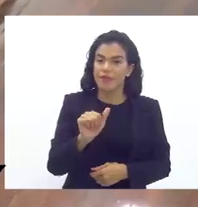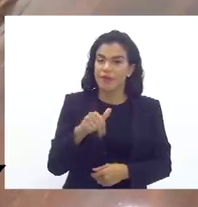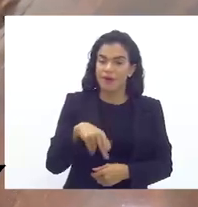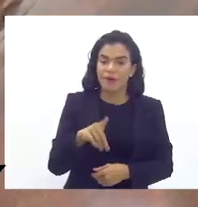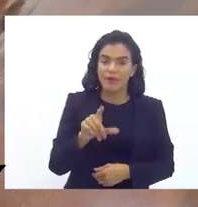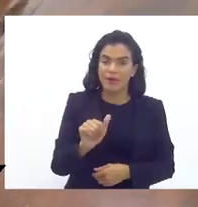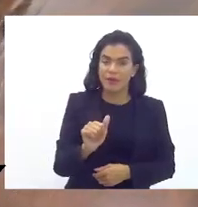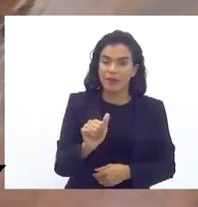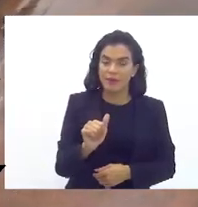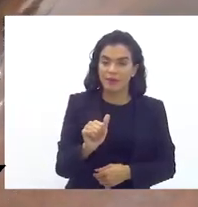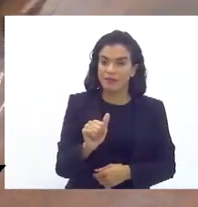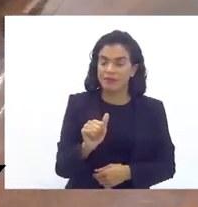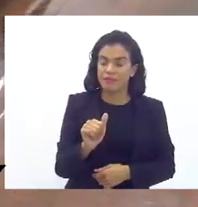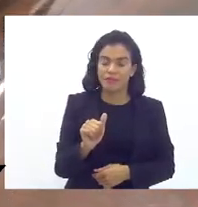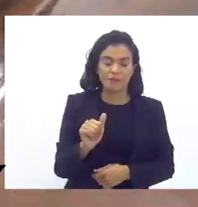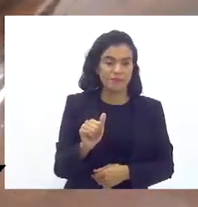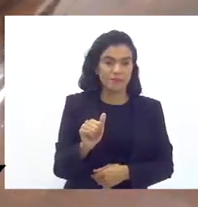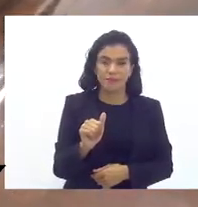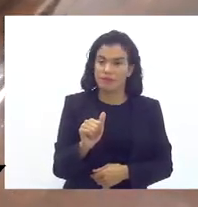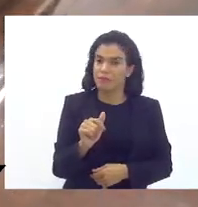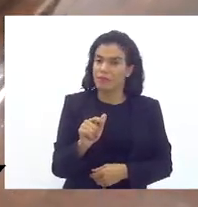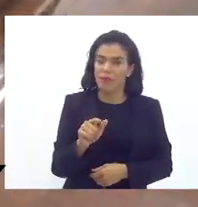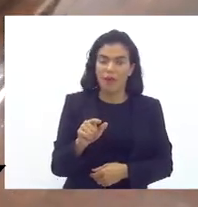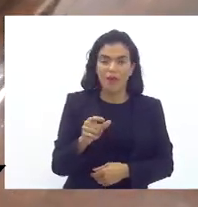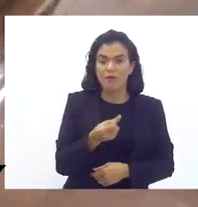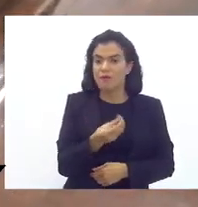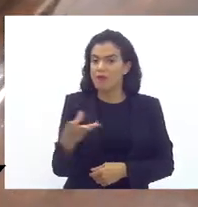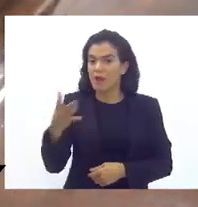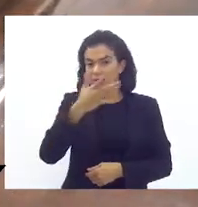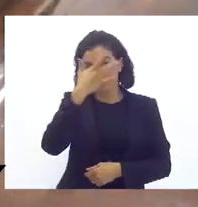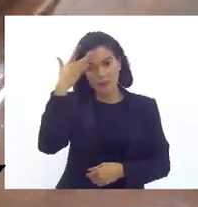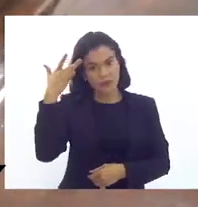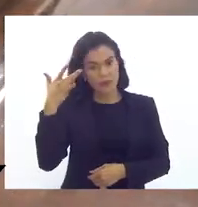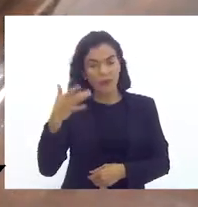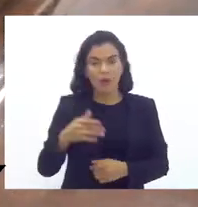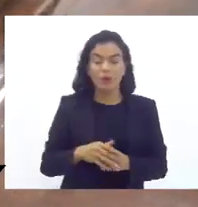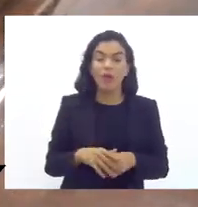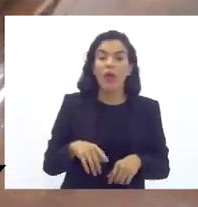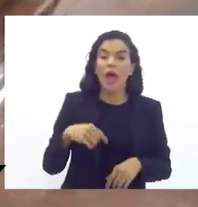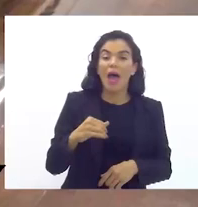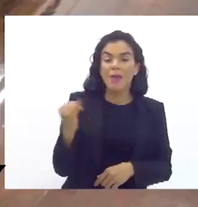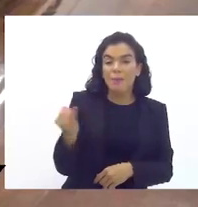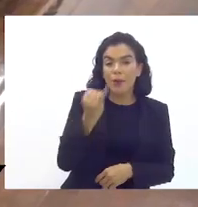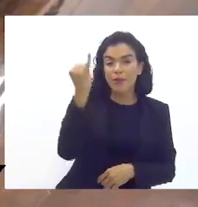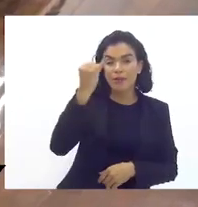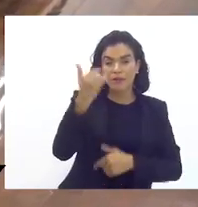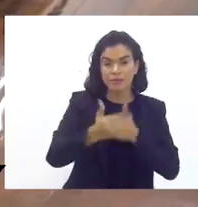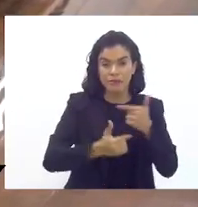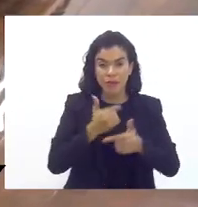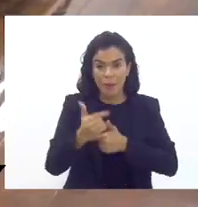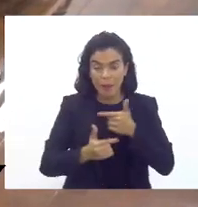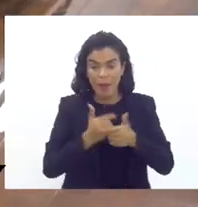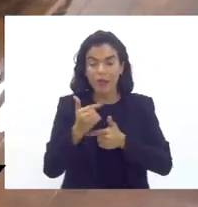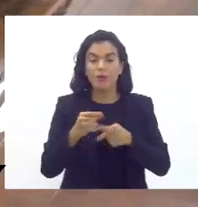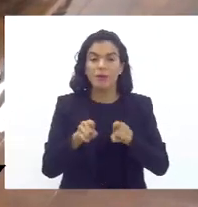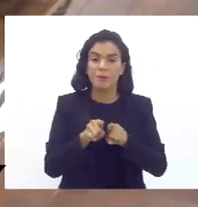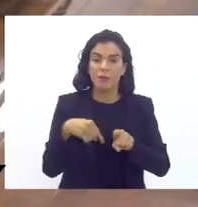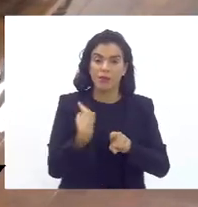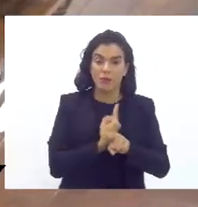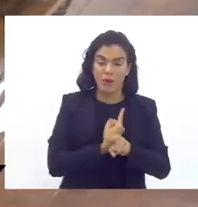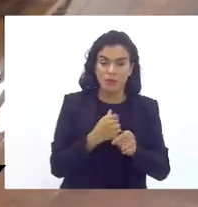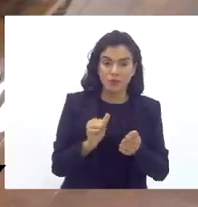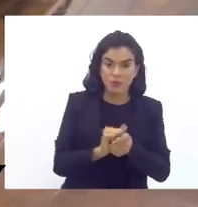Doutora Cristina várias e várias pessoas e mostramos a eles do a importância do trabalho dele e o nosso junto